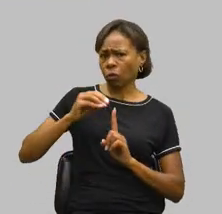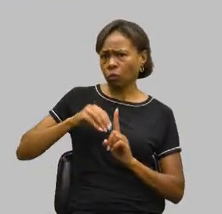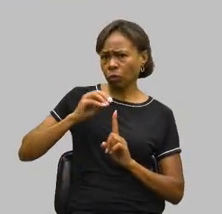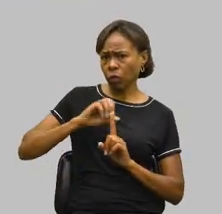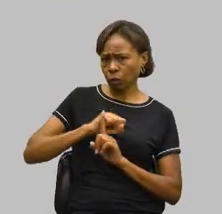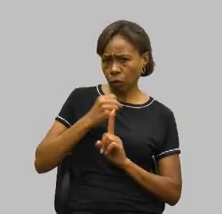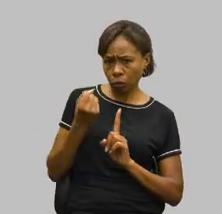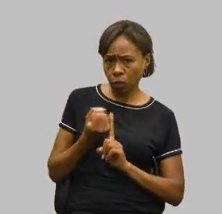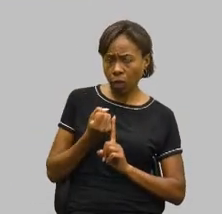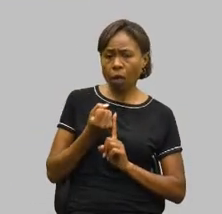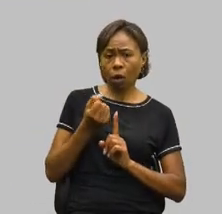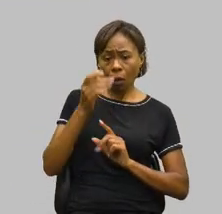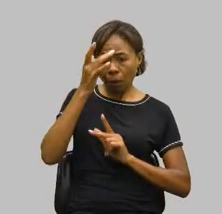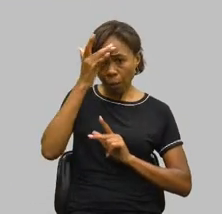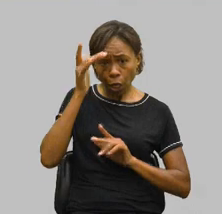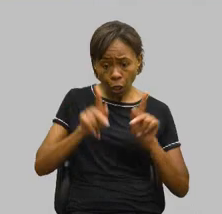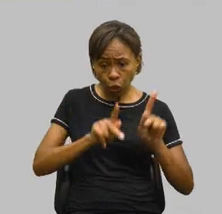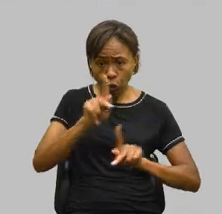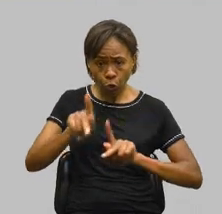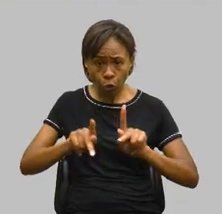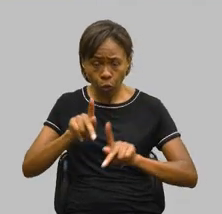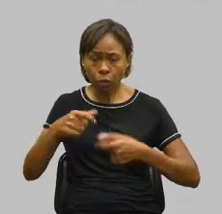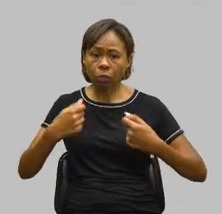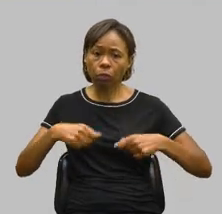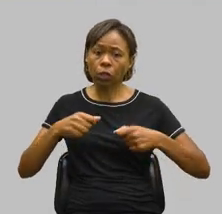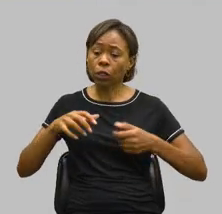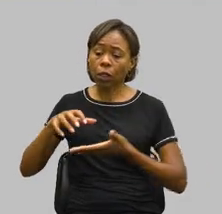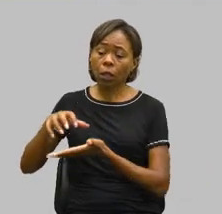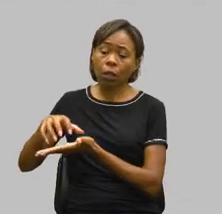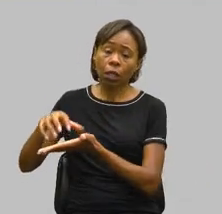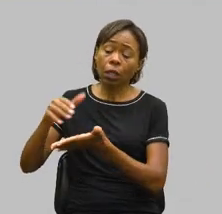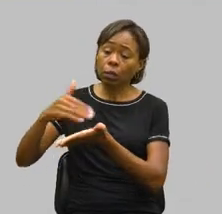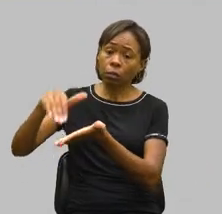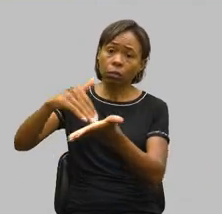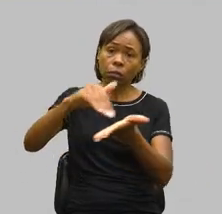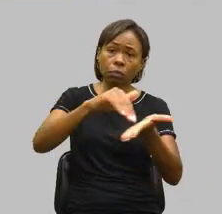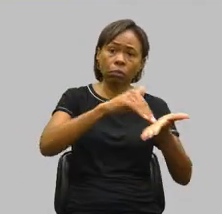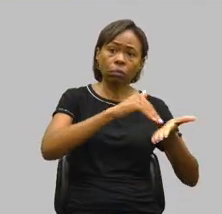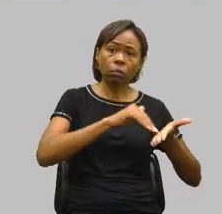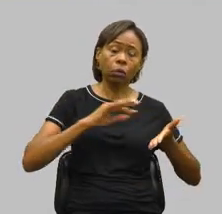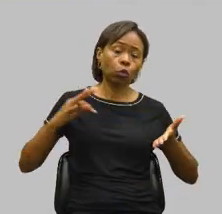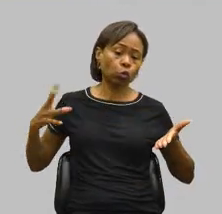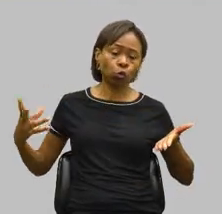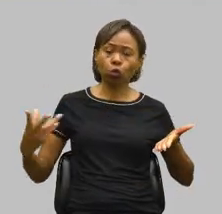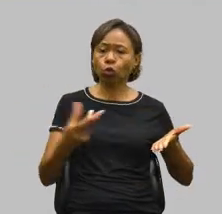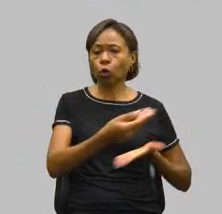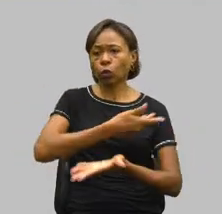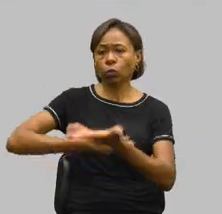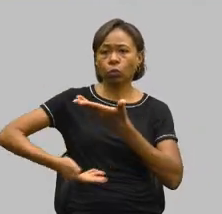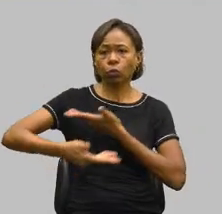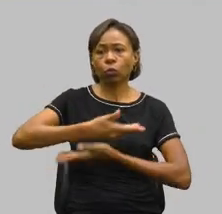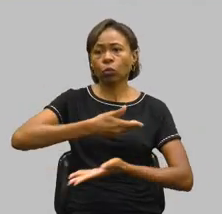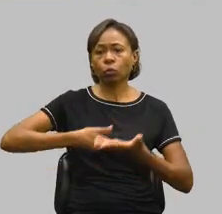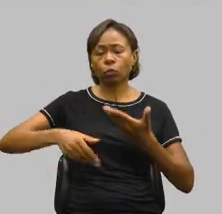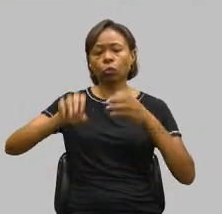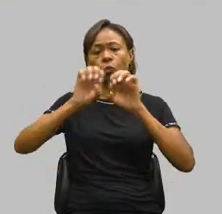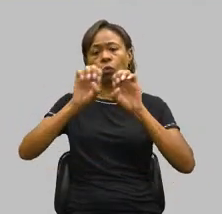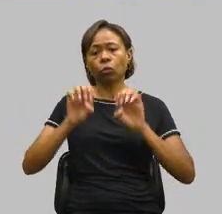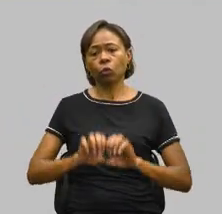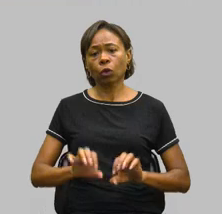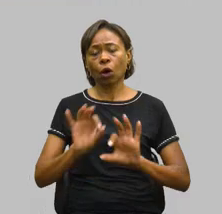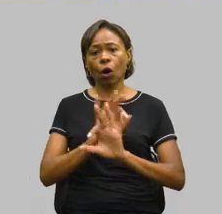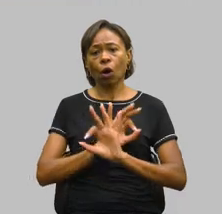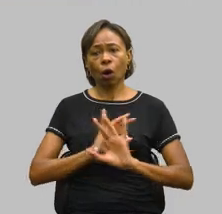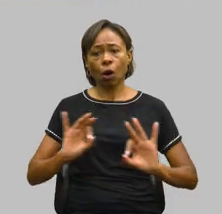pessoas nós precisamos de ter todas as secretarias de estado Integradas bem Rela acionadas e bem estruturadas não